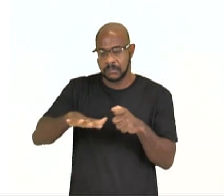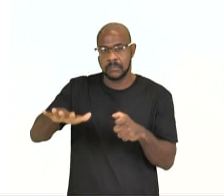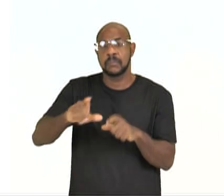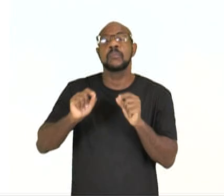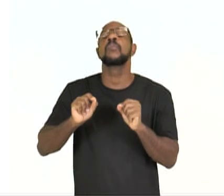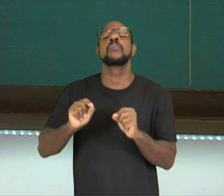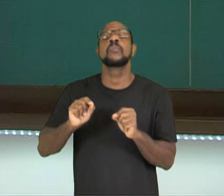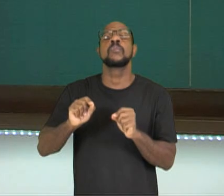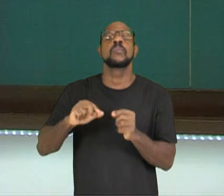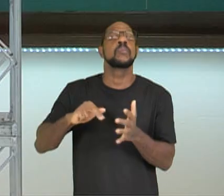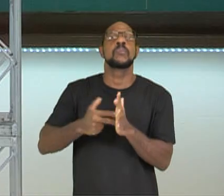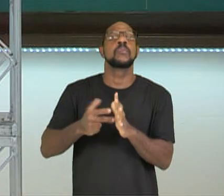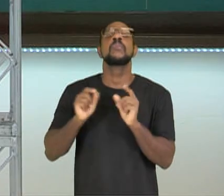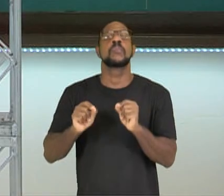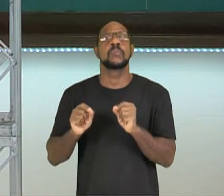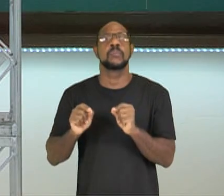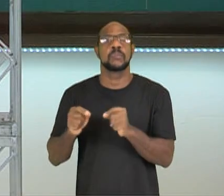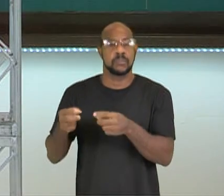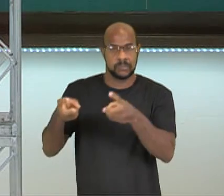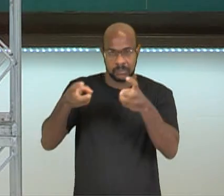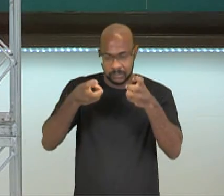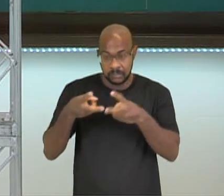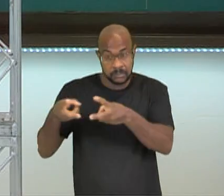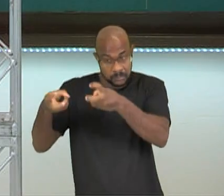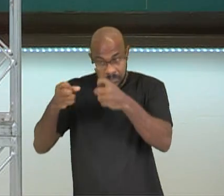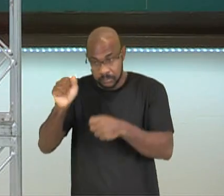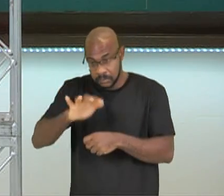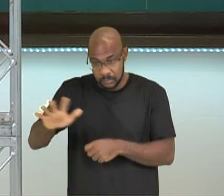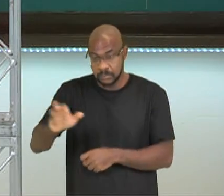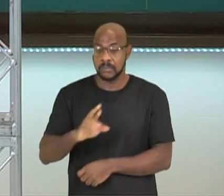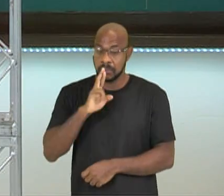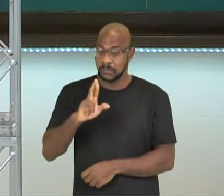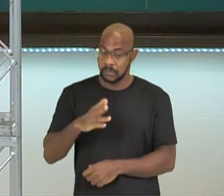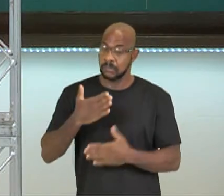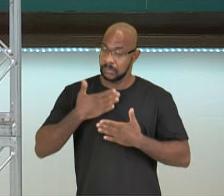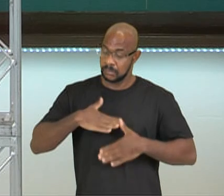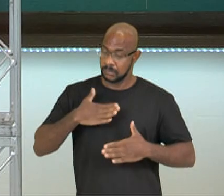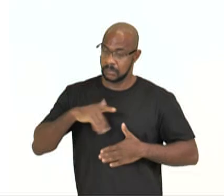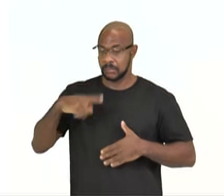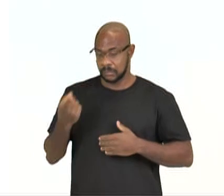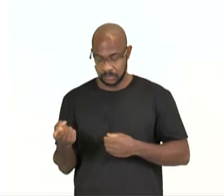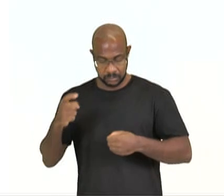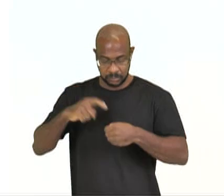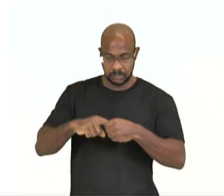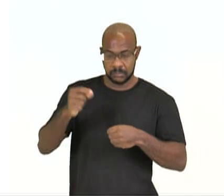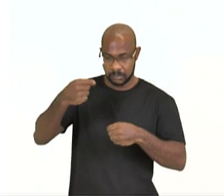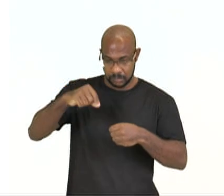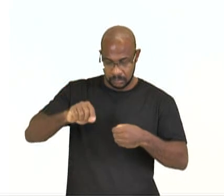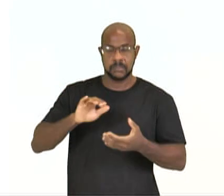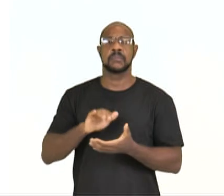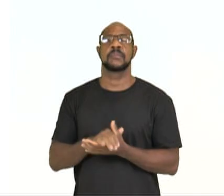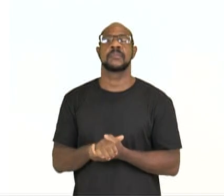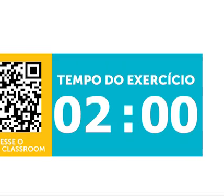quê? Então, olhem bem a imagem, respondam com cuidado e a gente já volta para a correção.